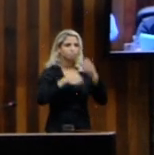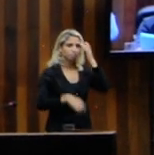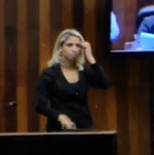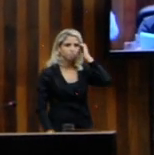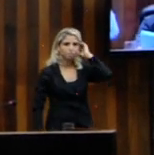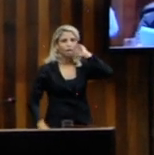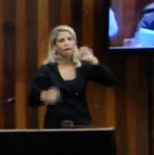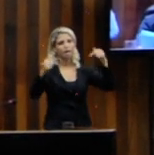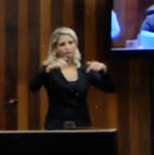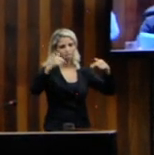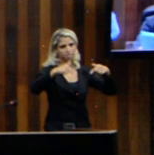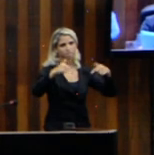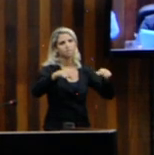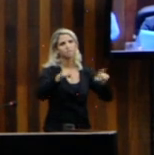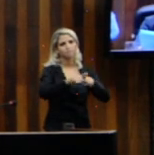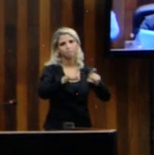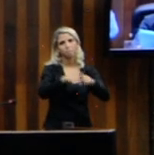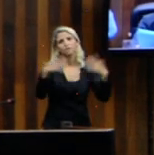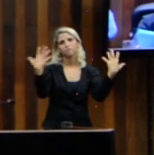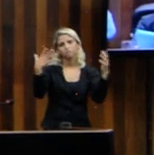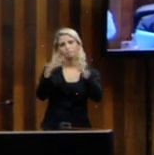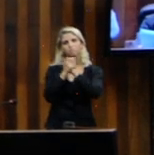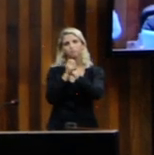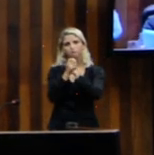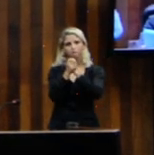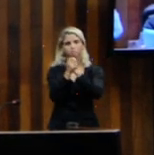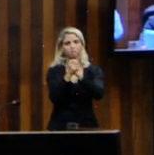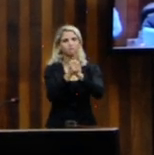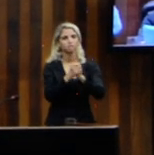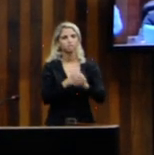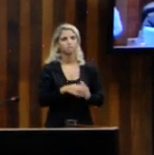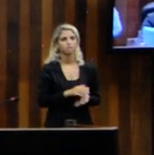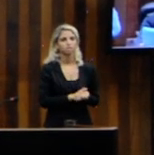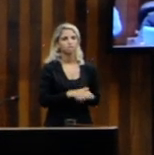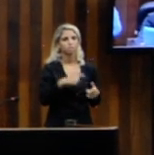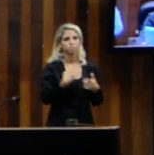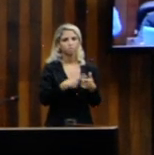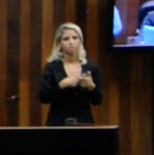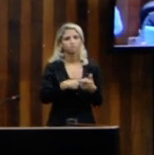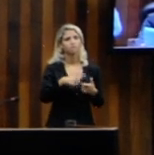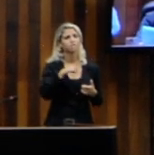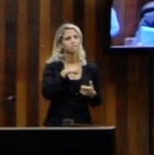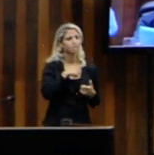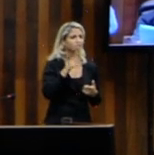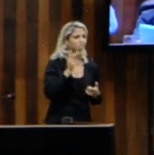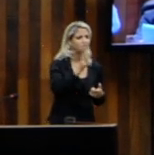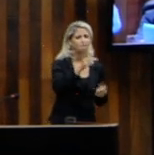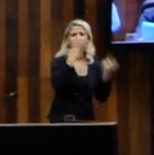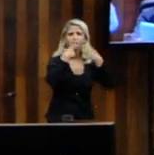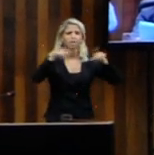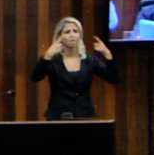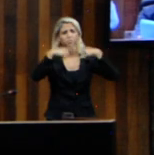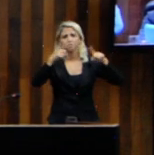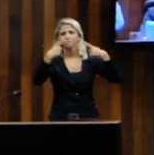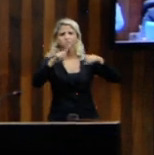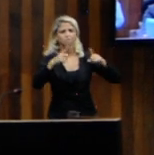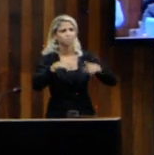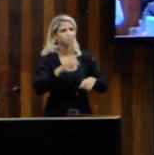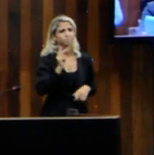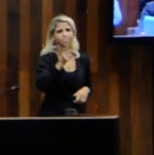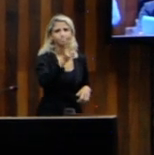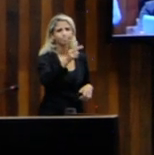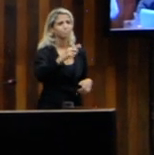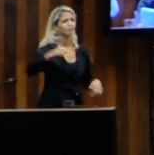essa casa também está de parabéns, né? Porque a gente ouve muitas críticas, a gente ouviu aqui